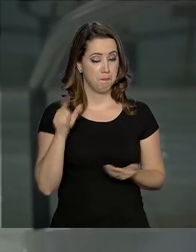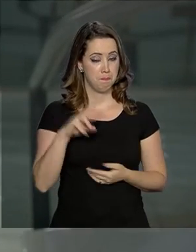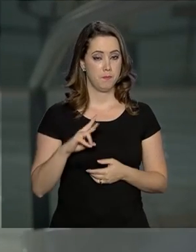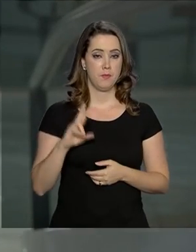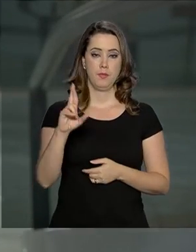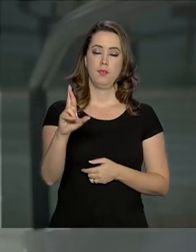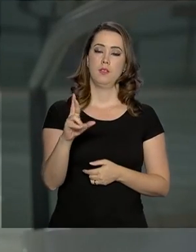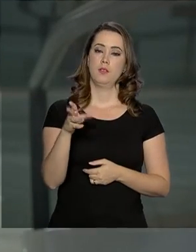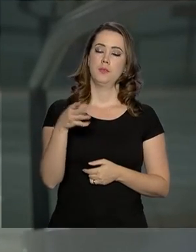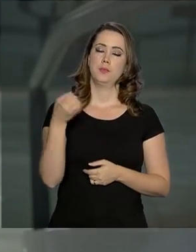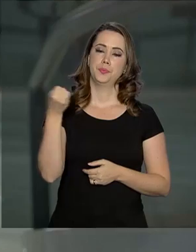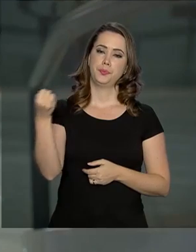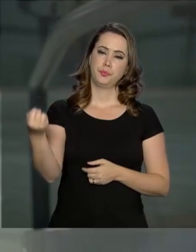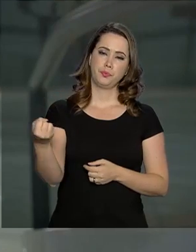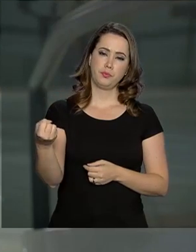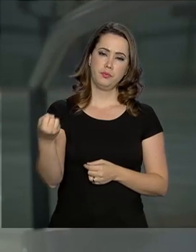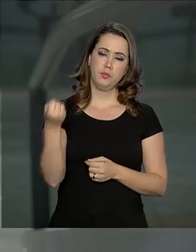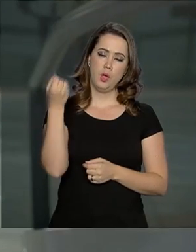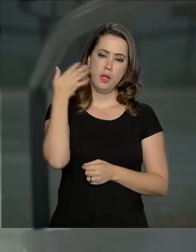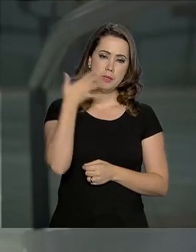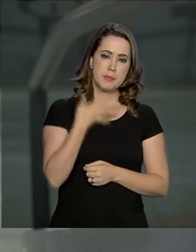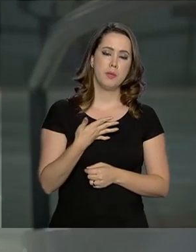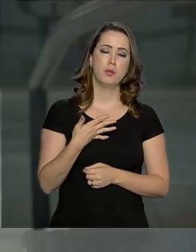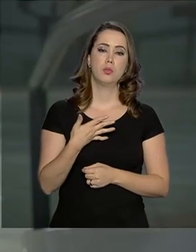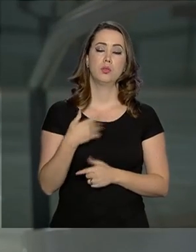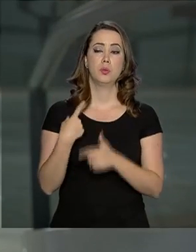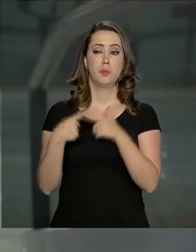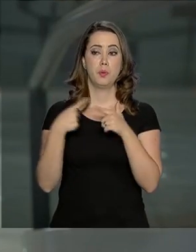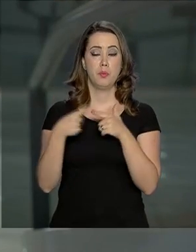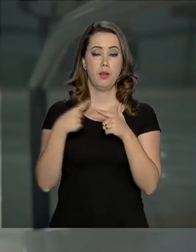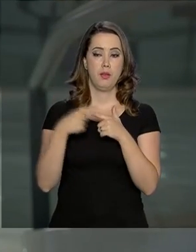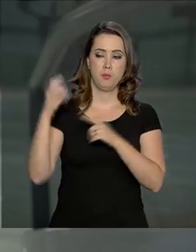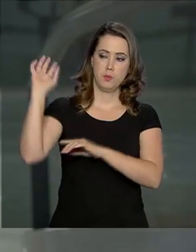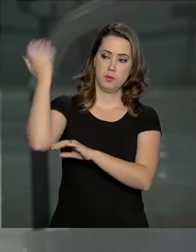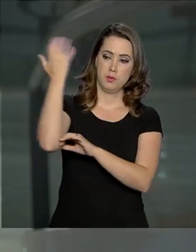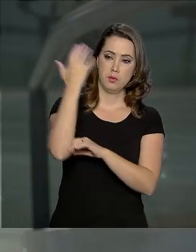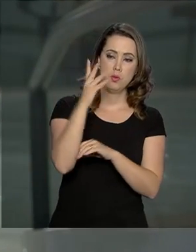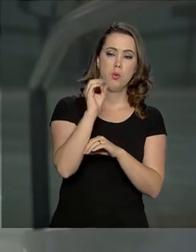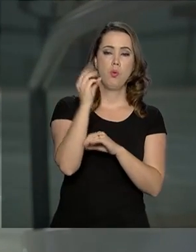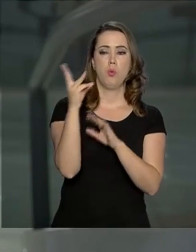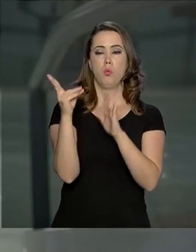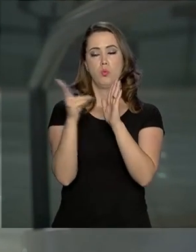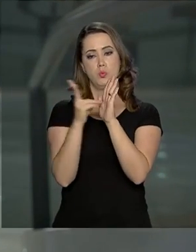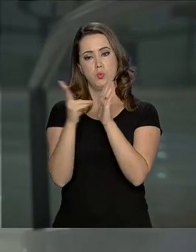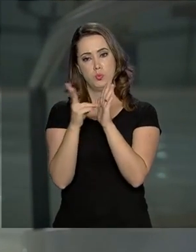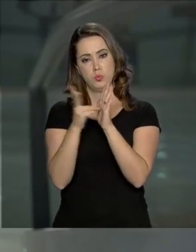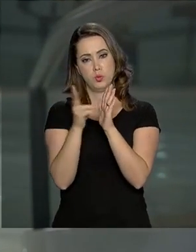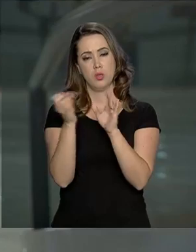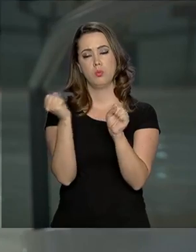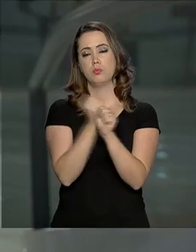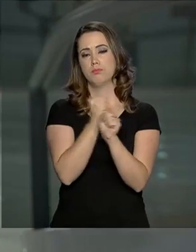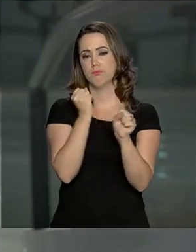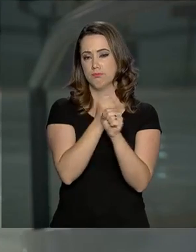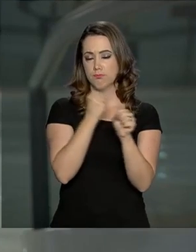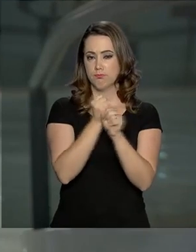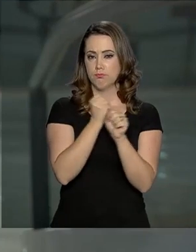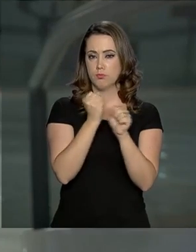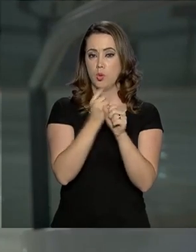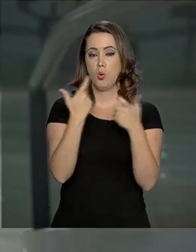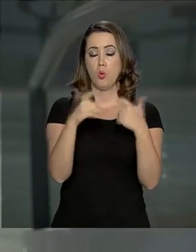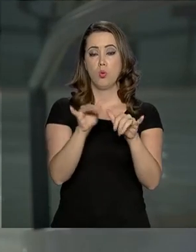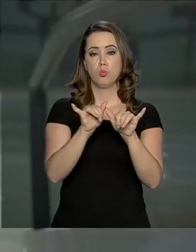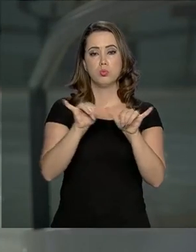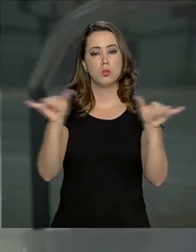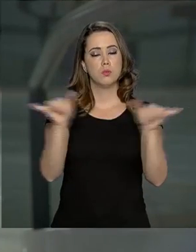porta-voz Rego Barros, ele informou ainda que questões ambientais ou indígenas envolvendo aí a construção do linhão de